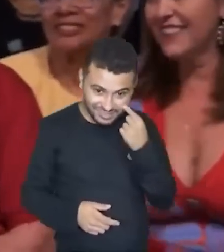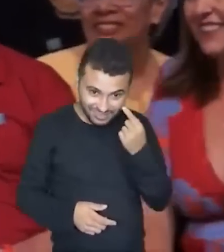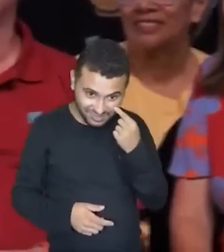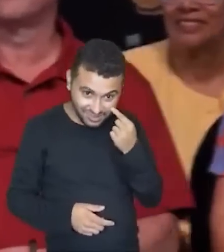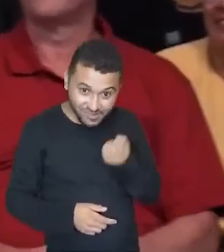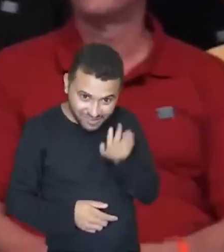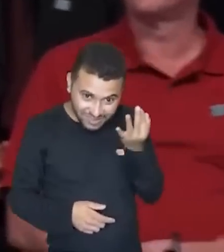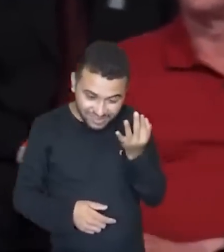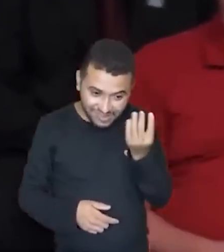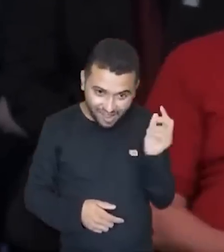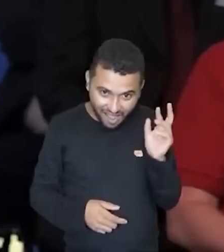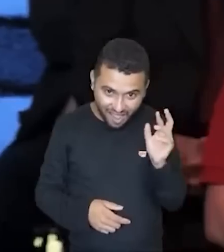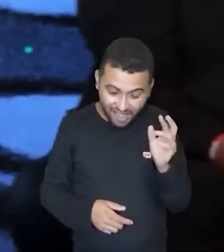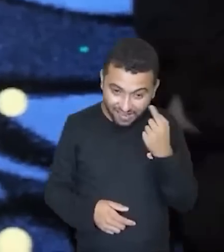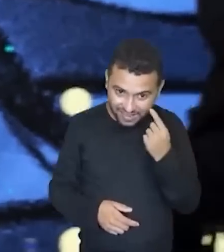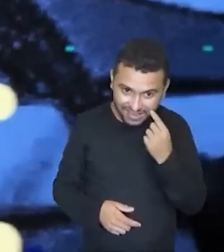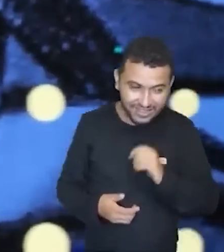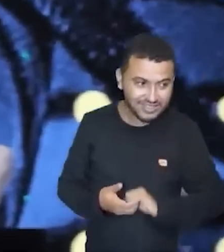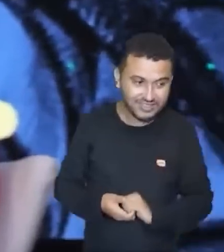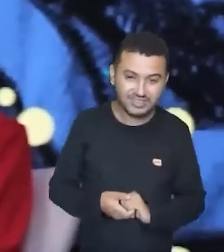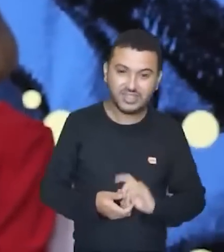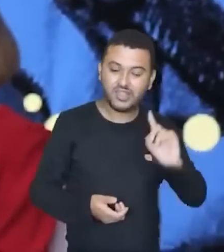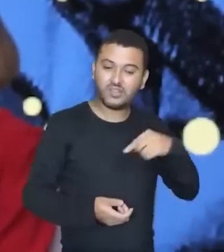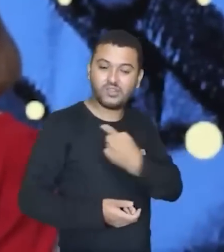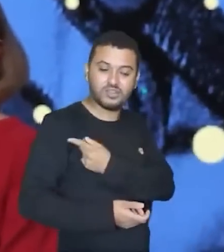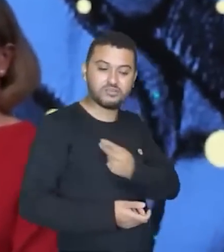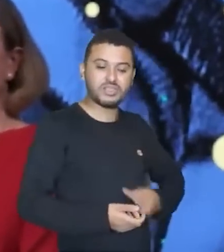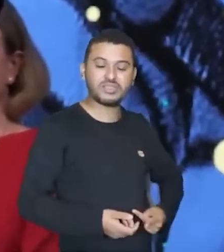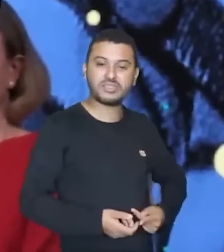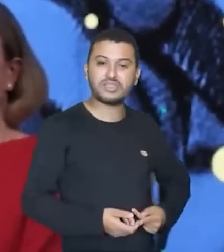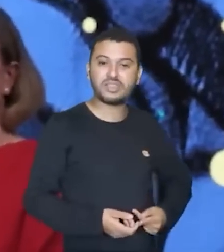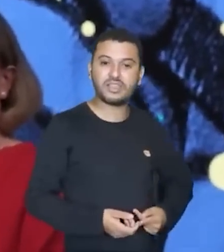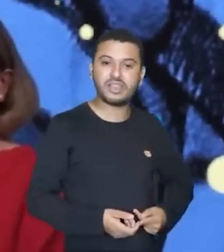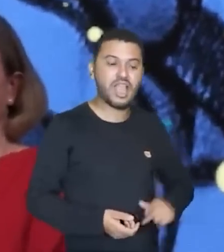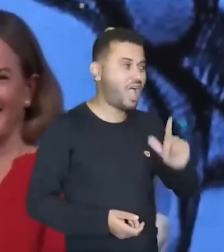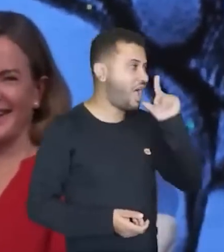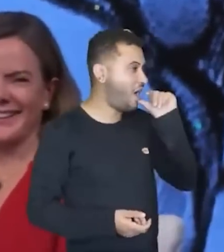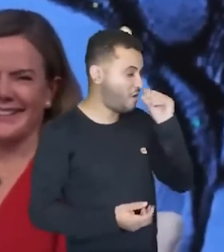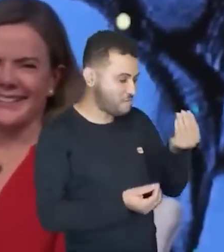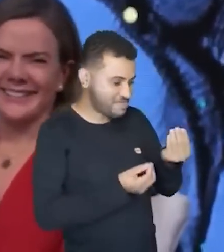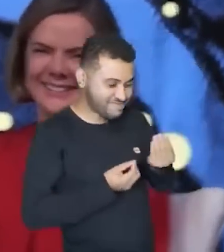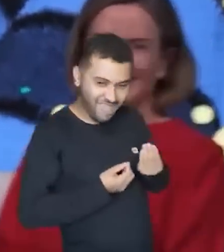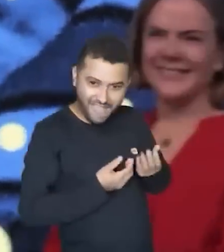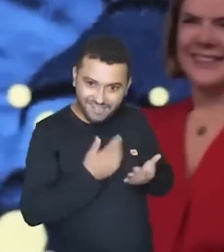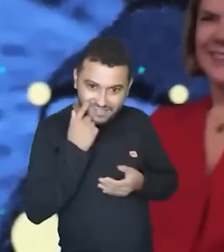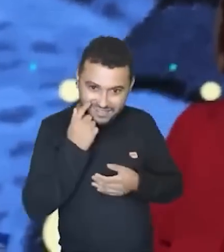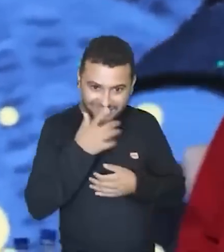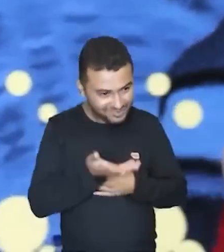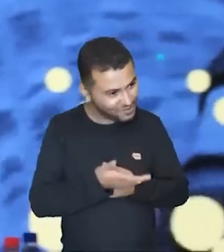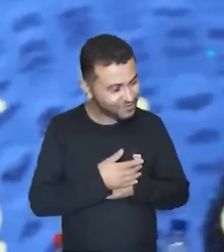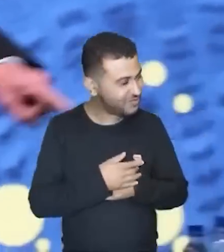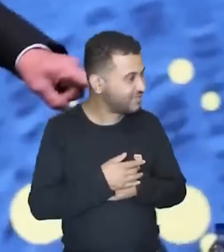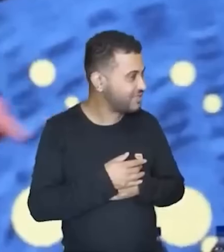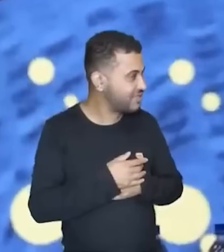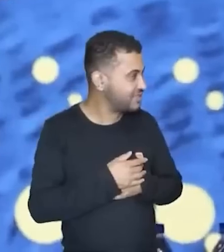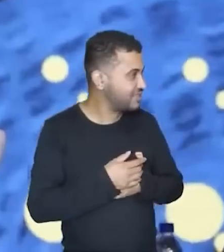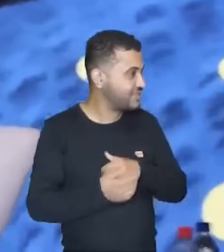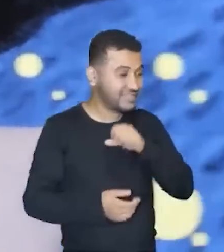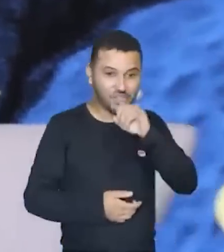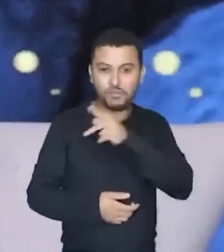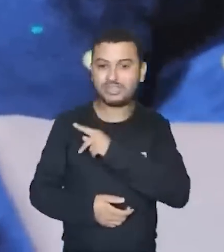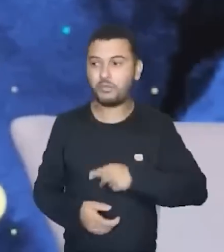Quando a gente vira presidente, até uma alguinha vem aqui na minha mão. Se eu não fosse, eu estava procurando água